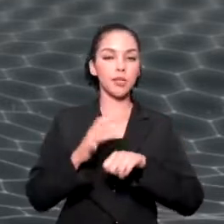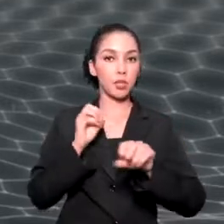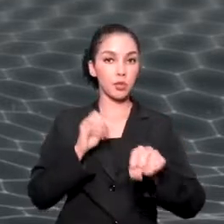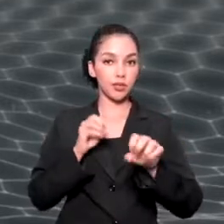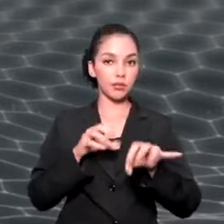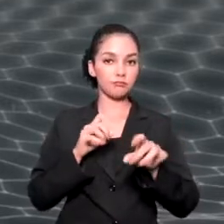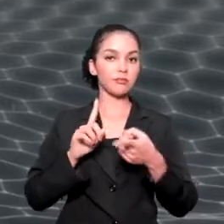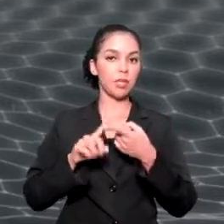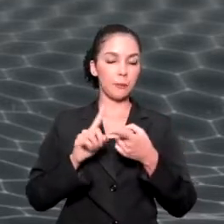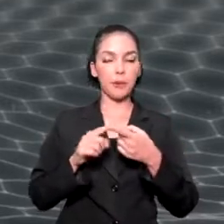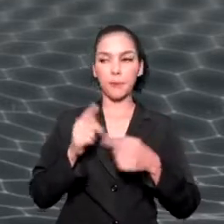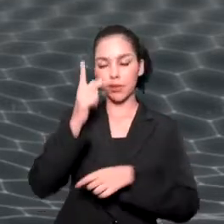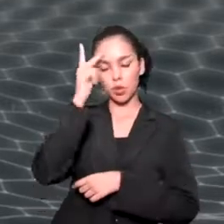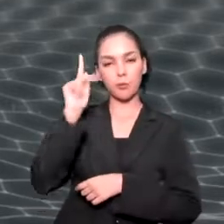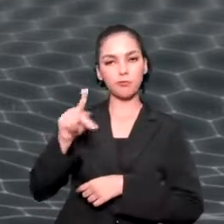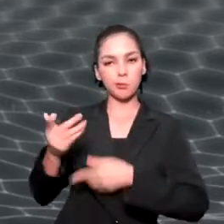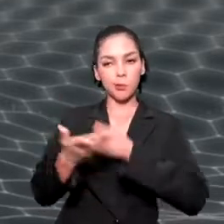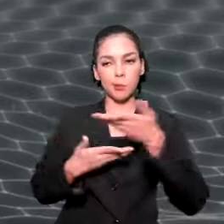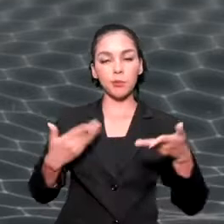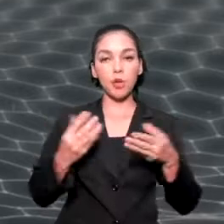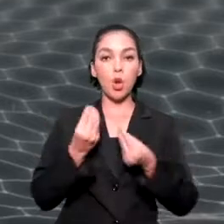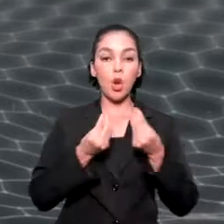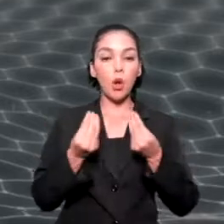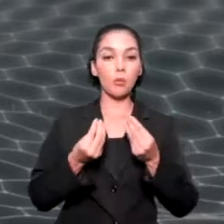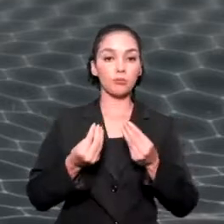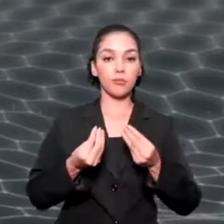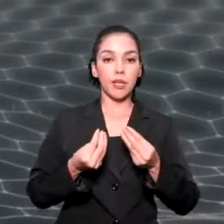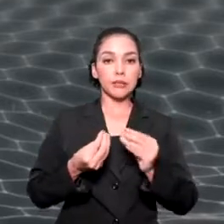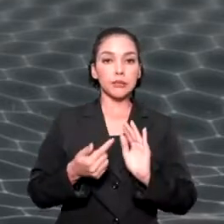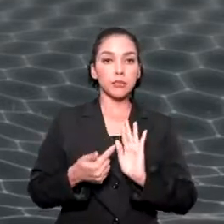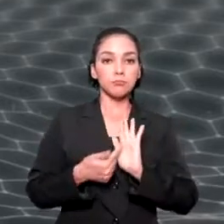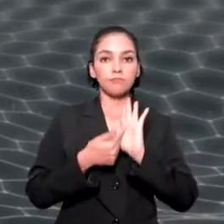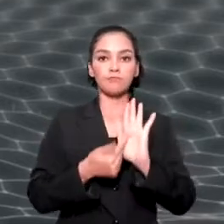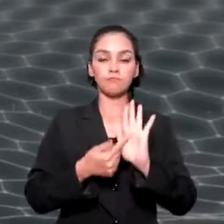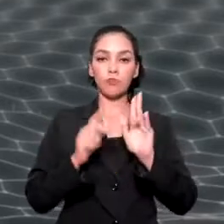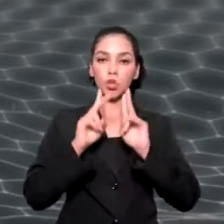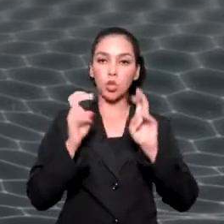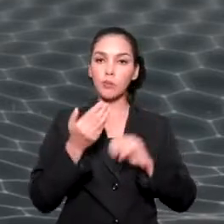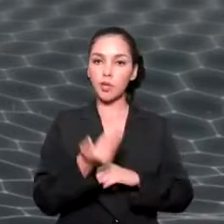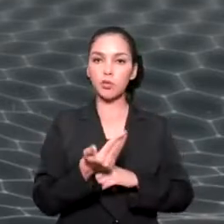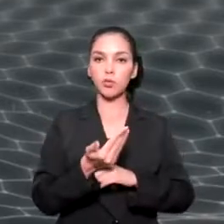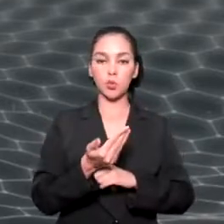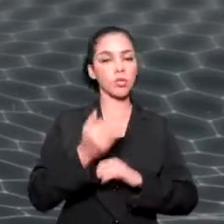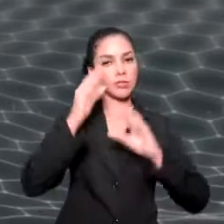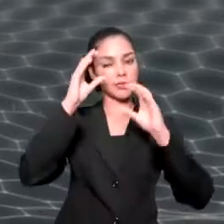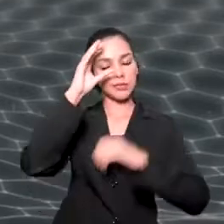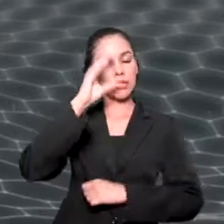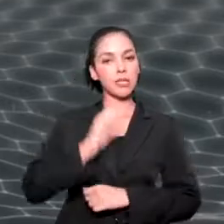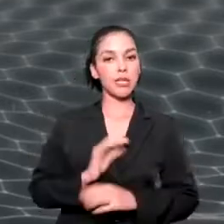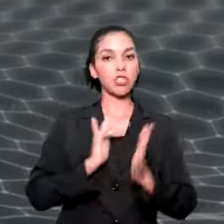pilaresdofuturo.org.br, que promove o compartilhamento de boas práticas educativas entre educadores sobre